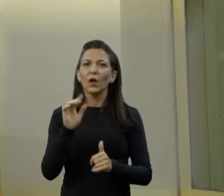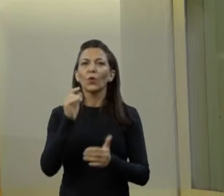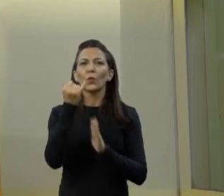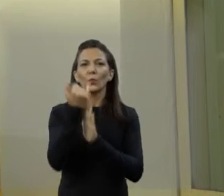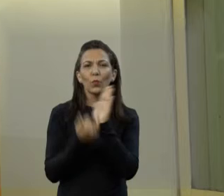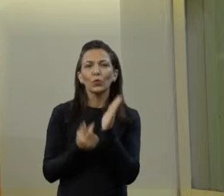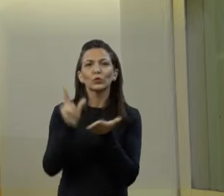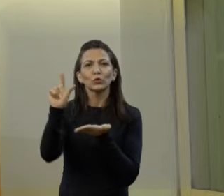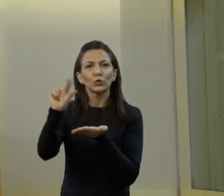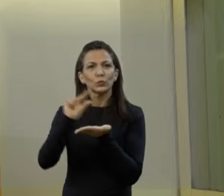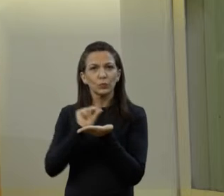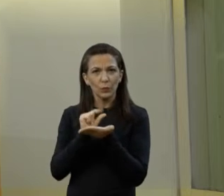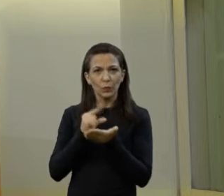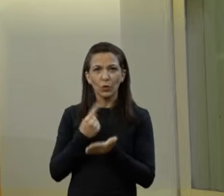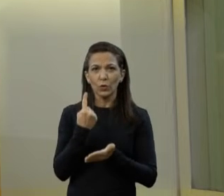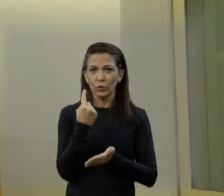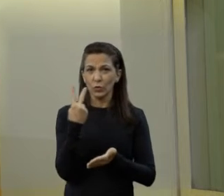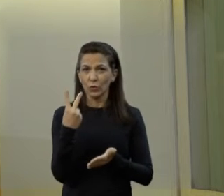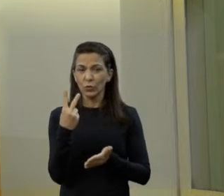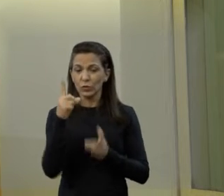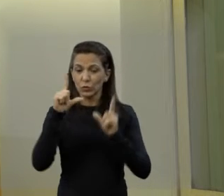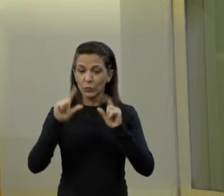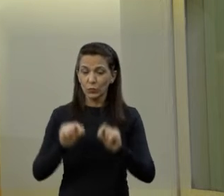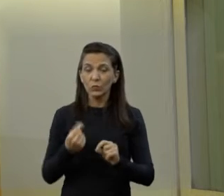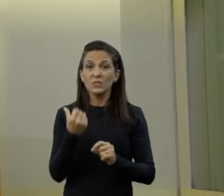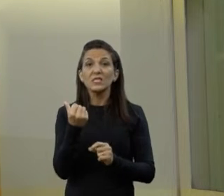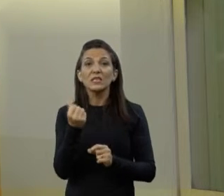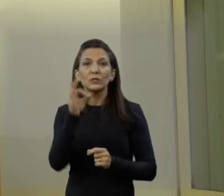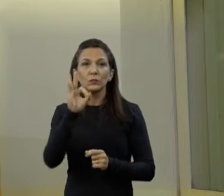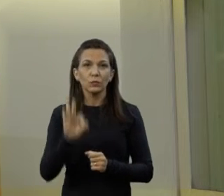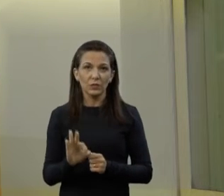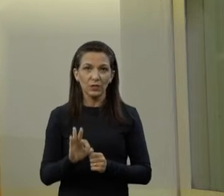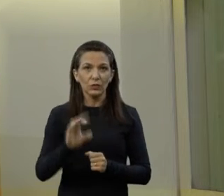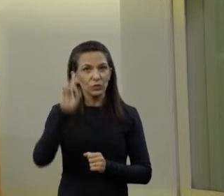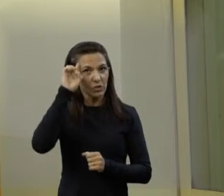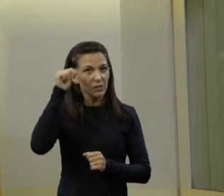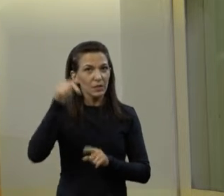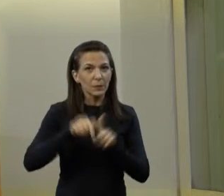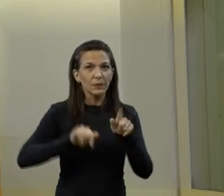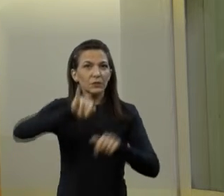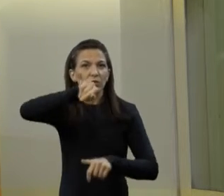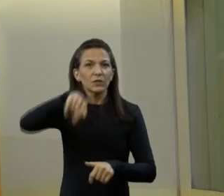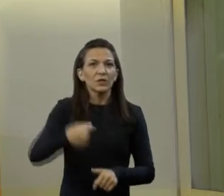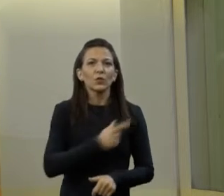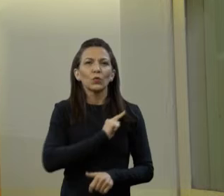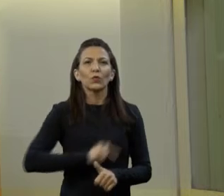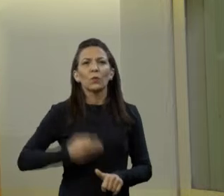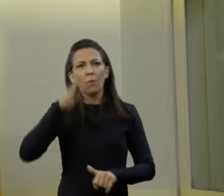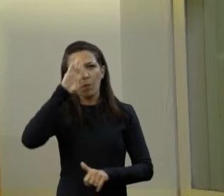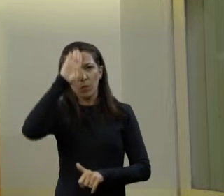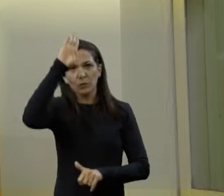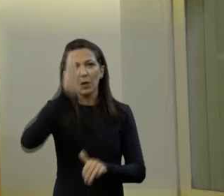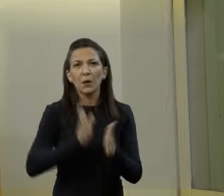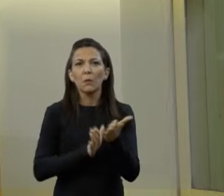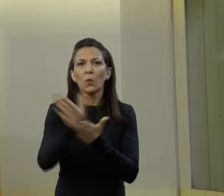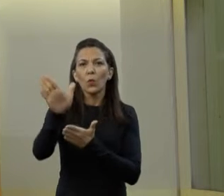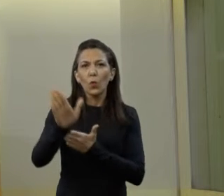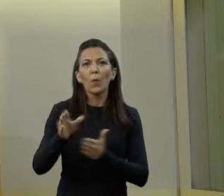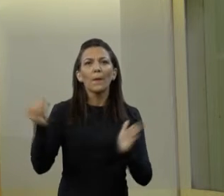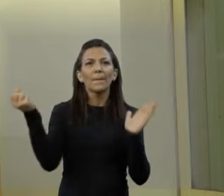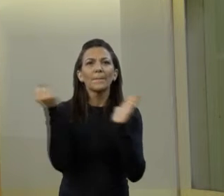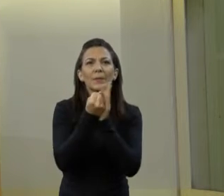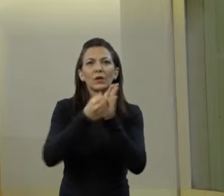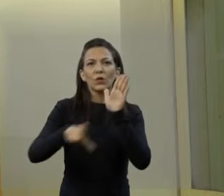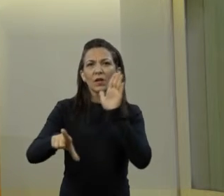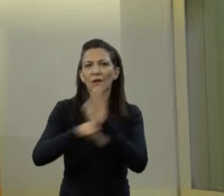solar de 12 para seis por cento e que no dia sete de Janeiro governo bolsonaro publicou o Marco legal